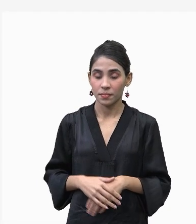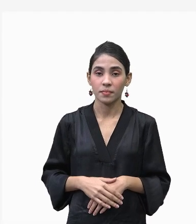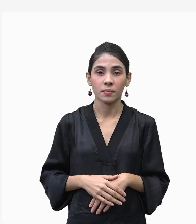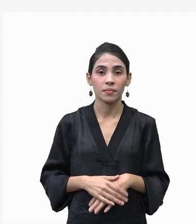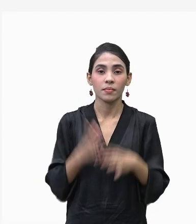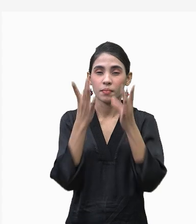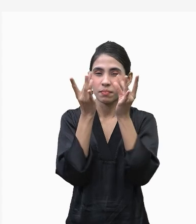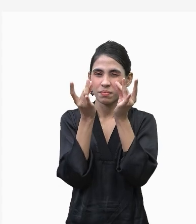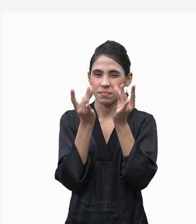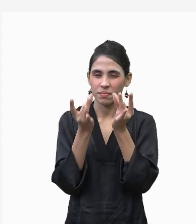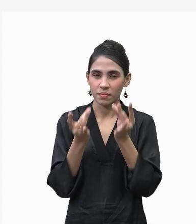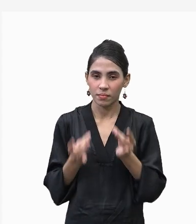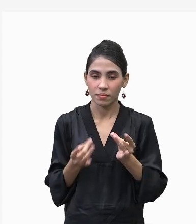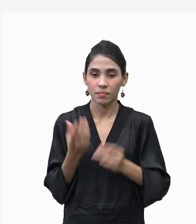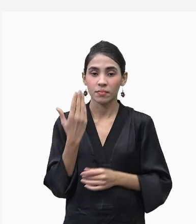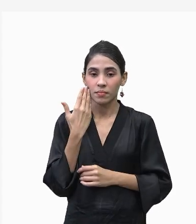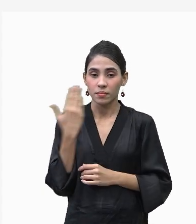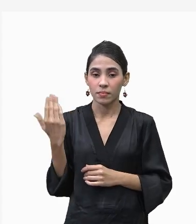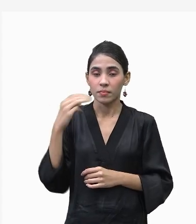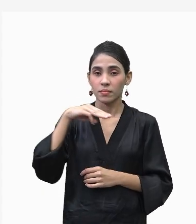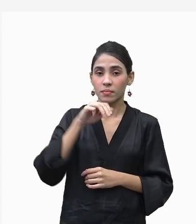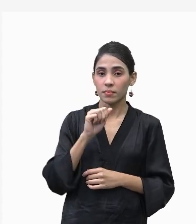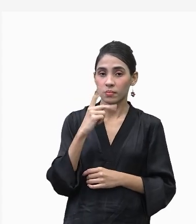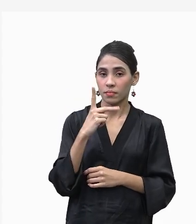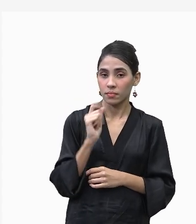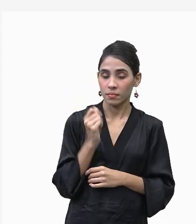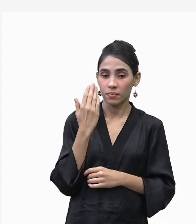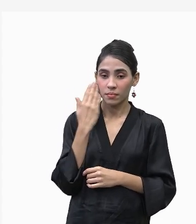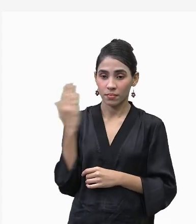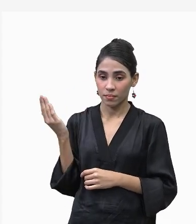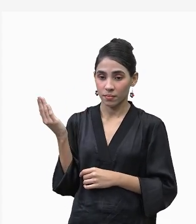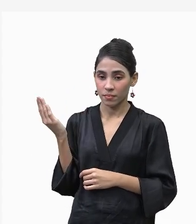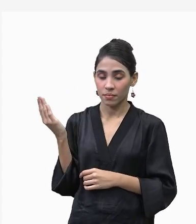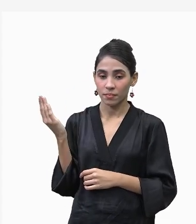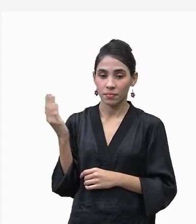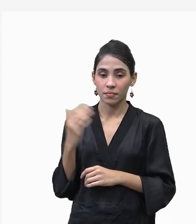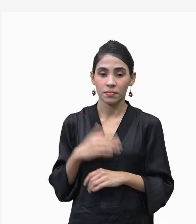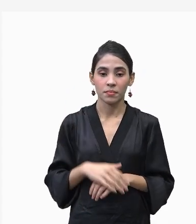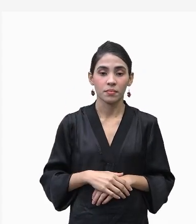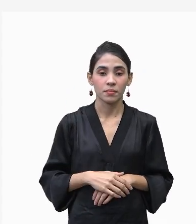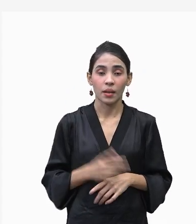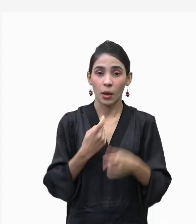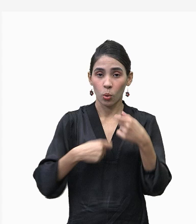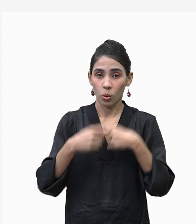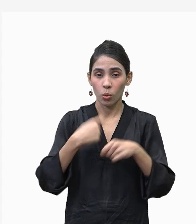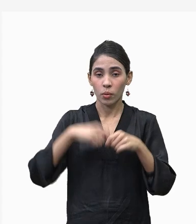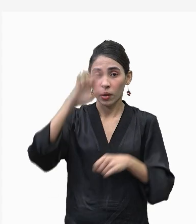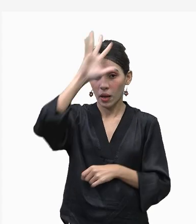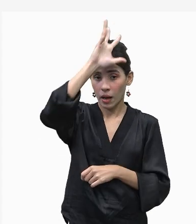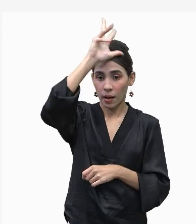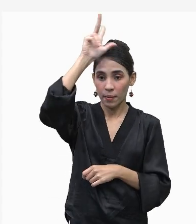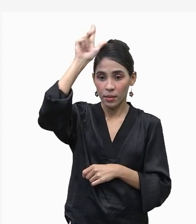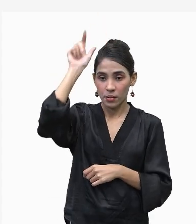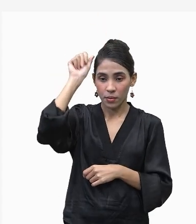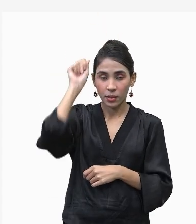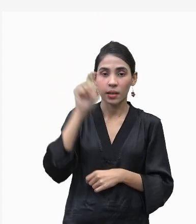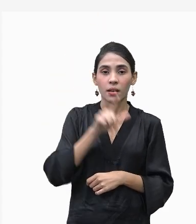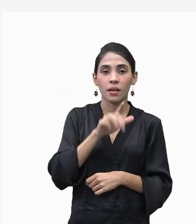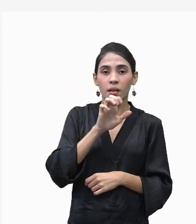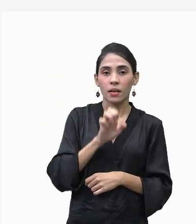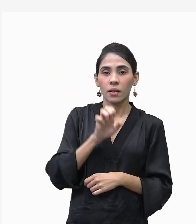a miúde, esse macro zoneamento ecológico e econômico da Amazônia Legal, nós temos